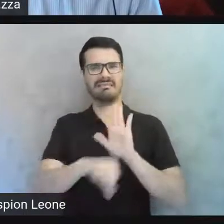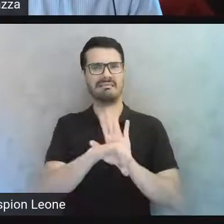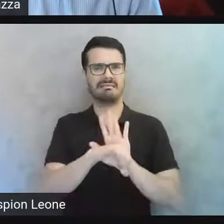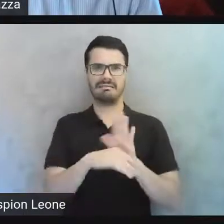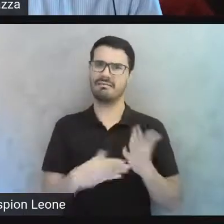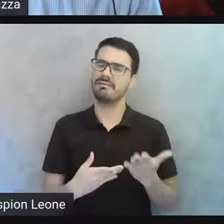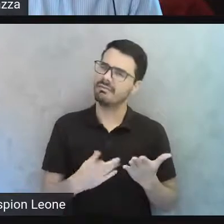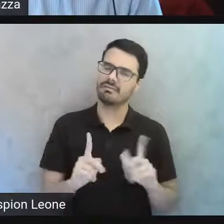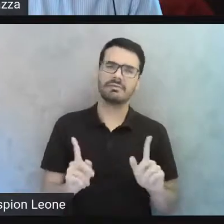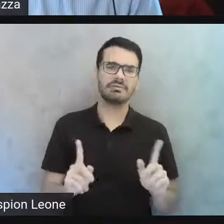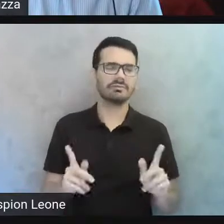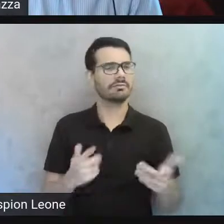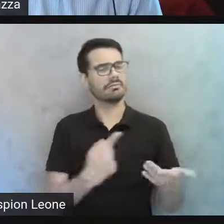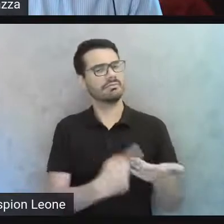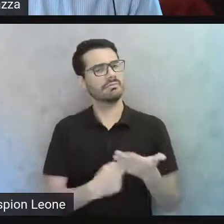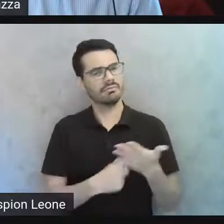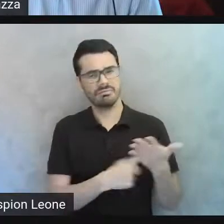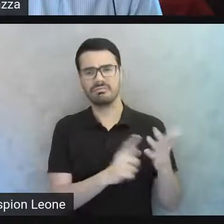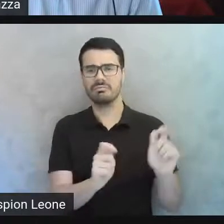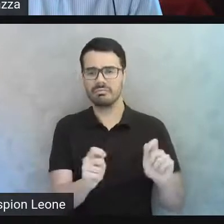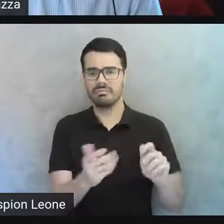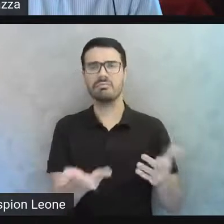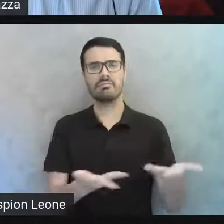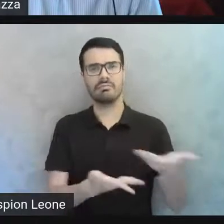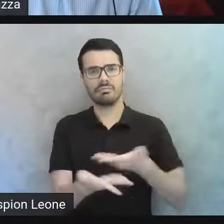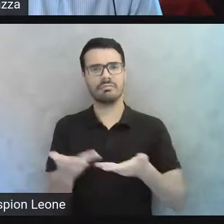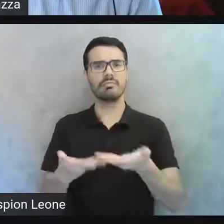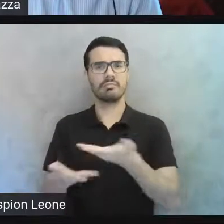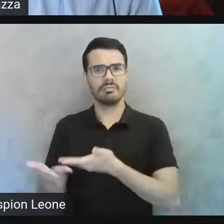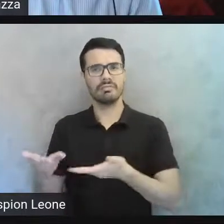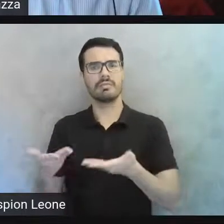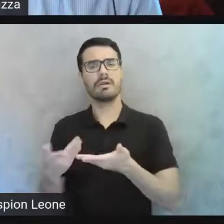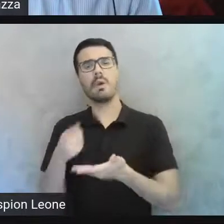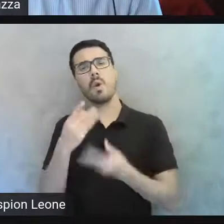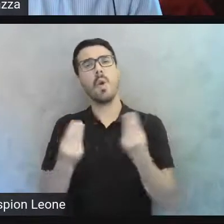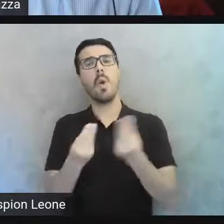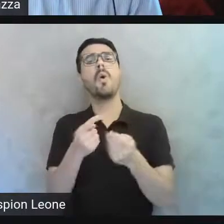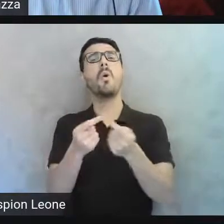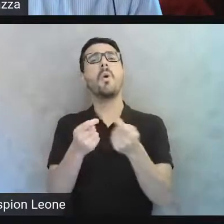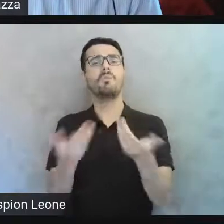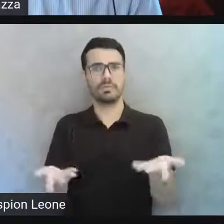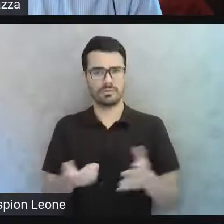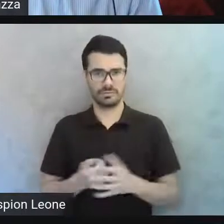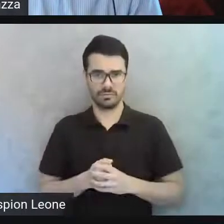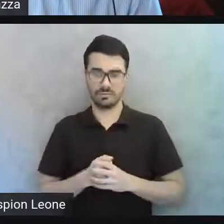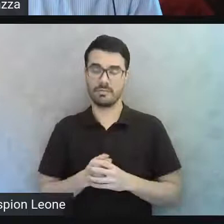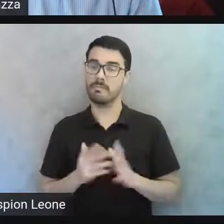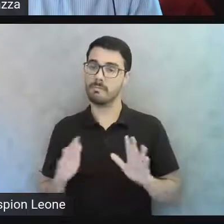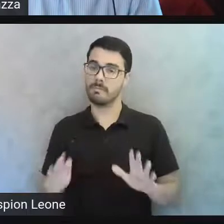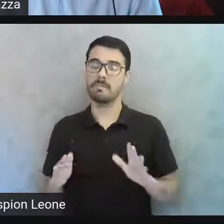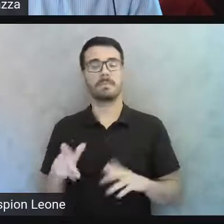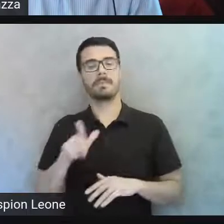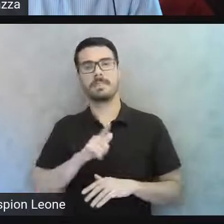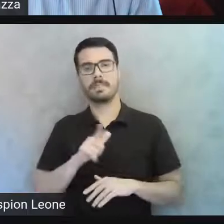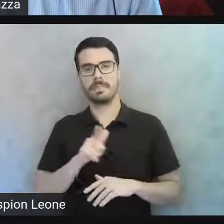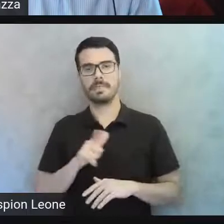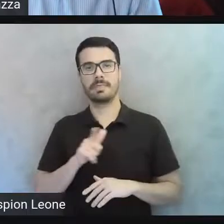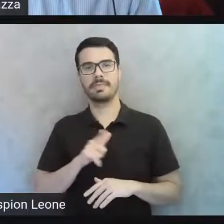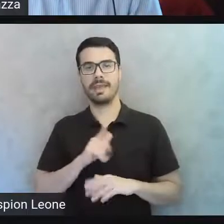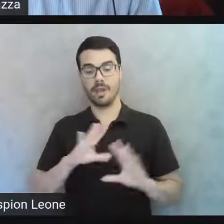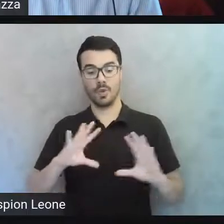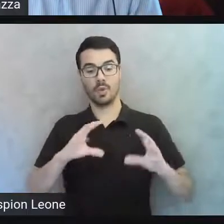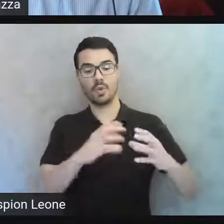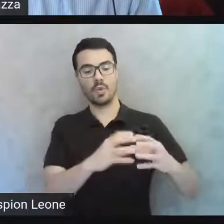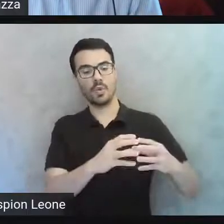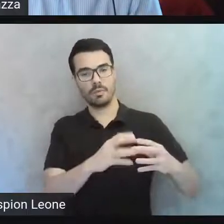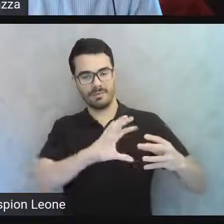Então, um problema da diluição, como é que você controla isso, em boa medida? Em boa medida porque tem bancadas, grupos de partidos,